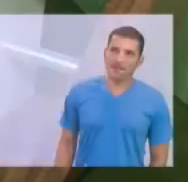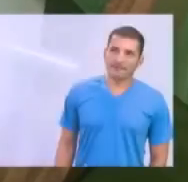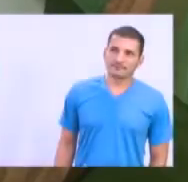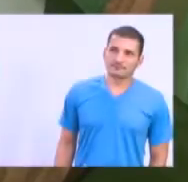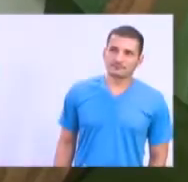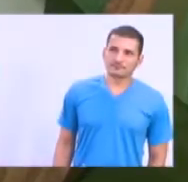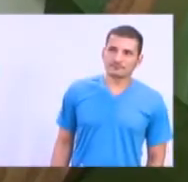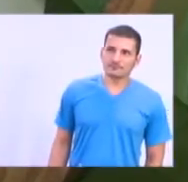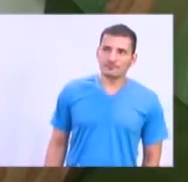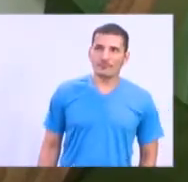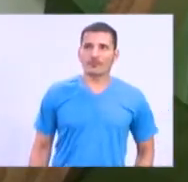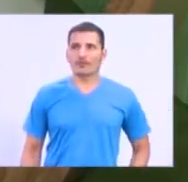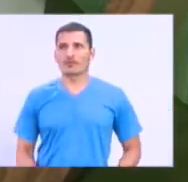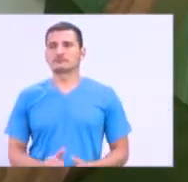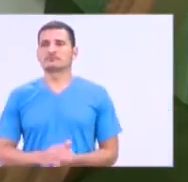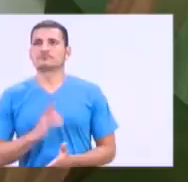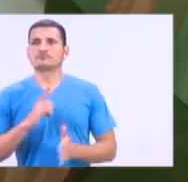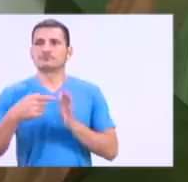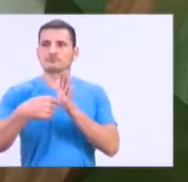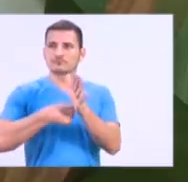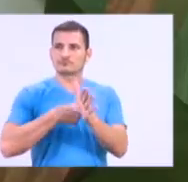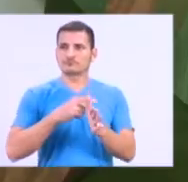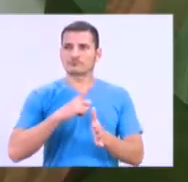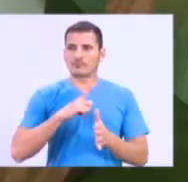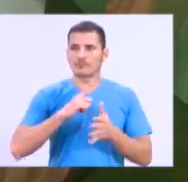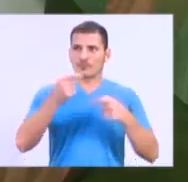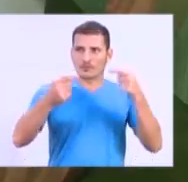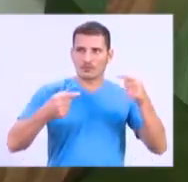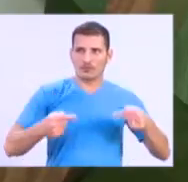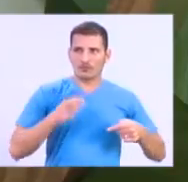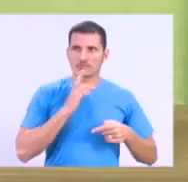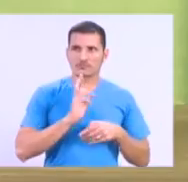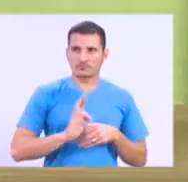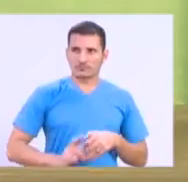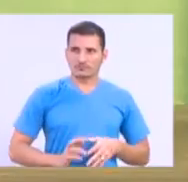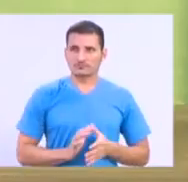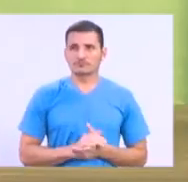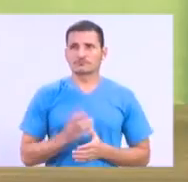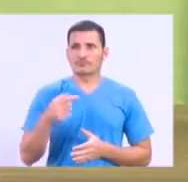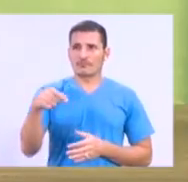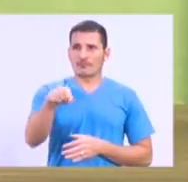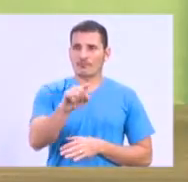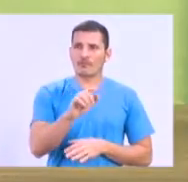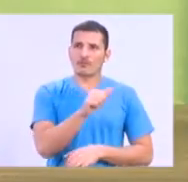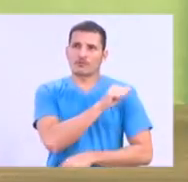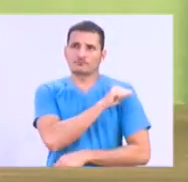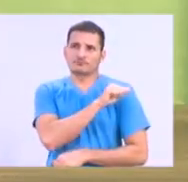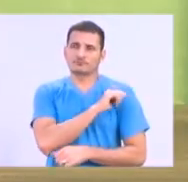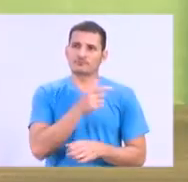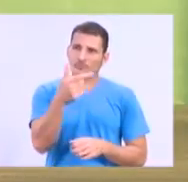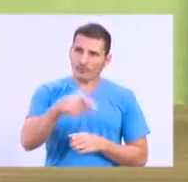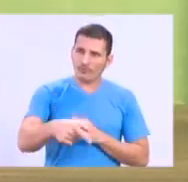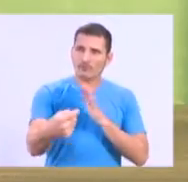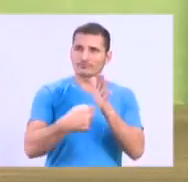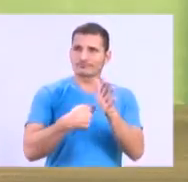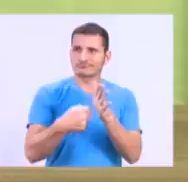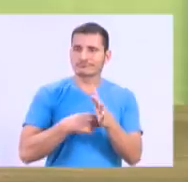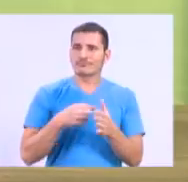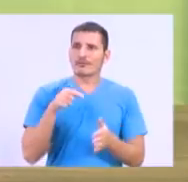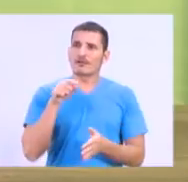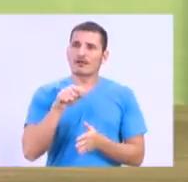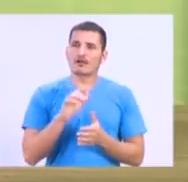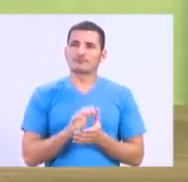Olá, queridos alunos. Eu gostaria de pedir para que os alunos enviassem novamente as perguntas, porque houve